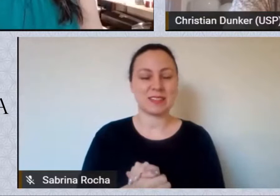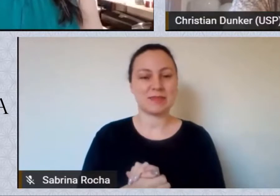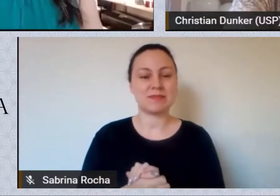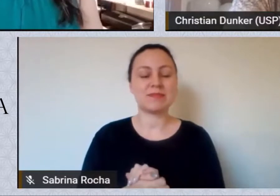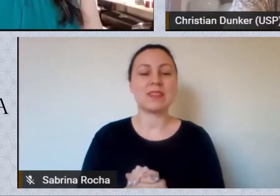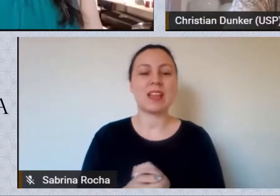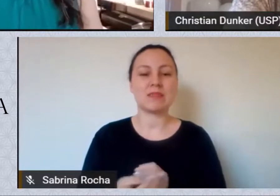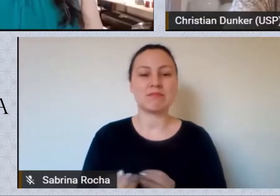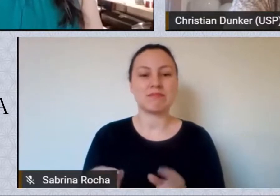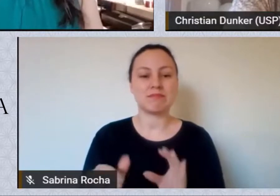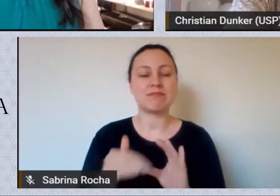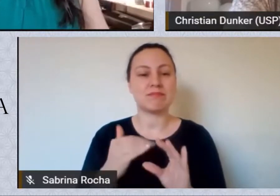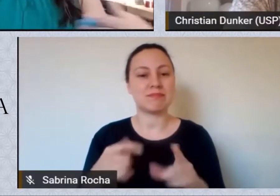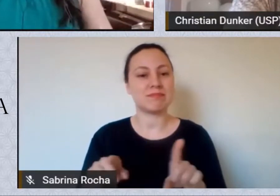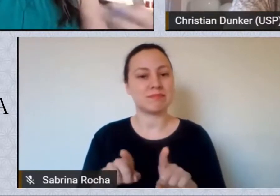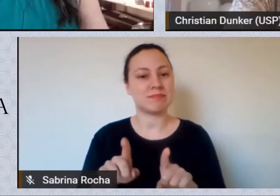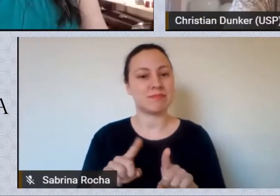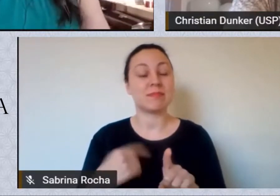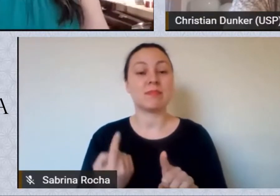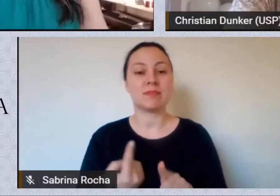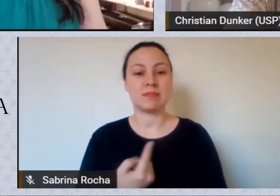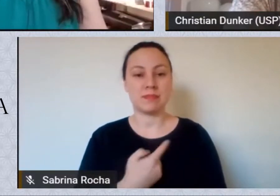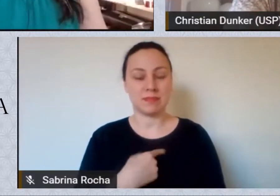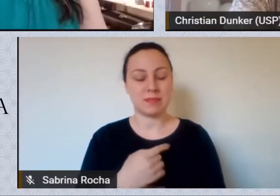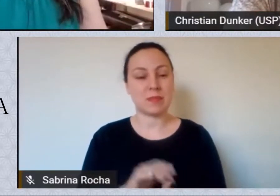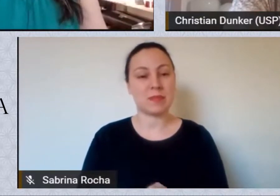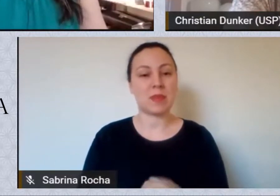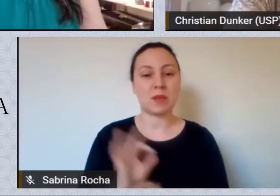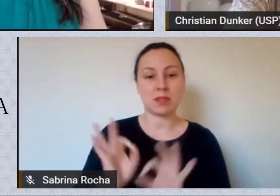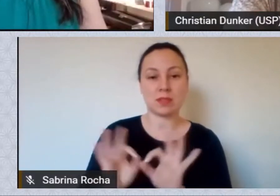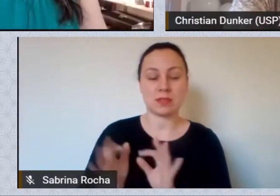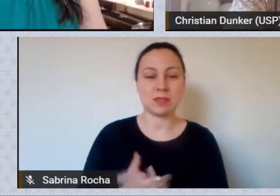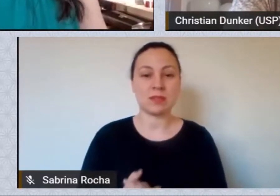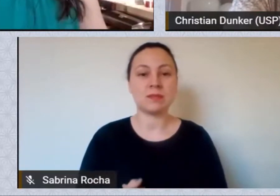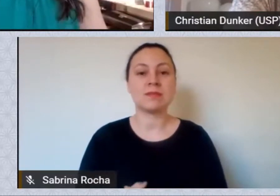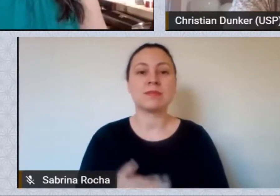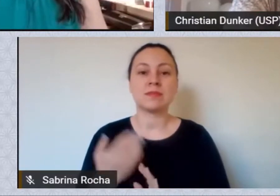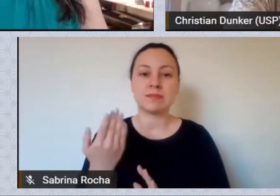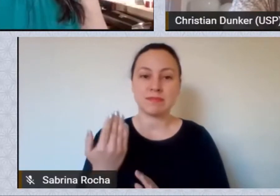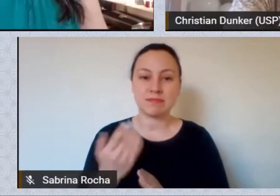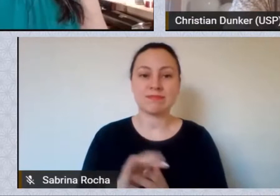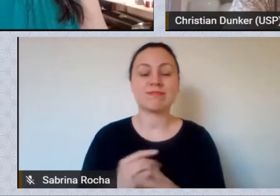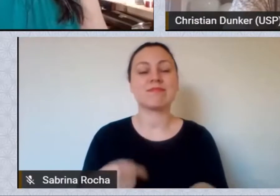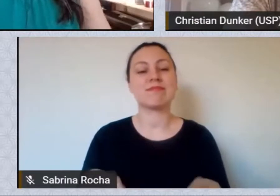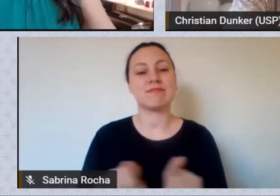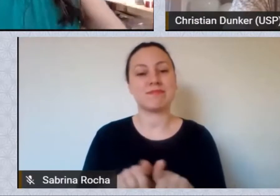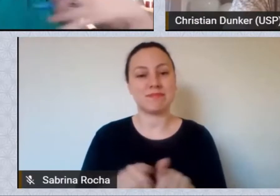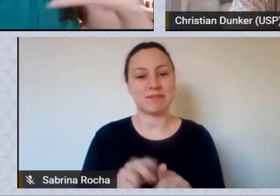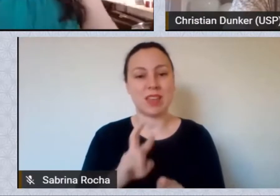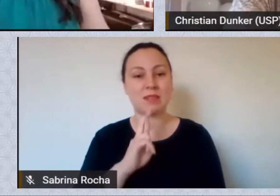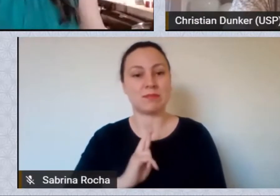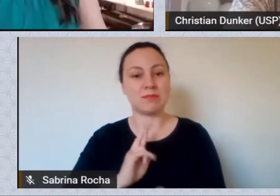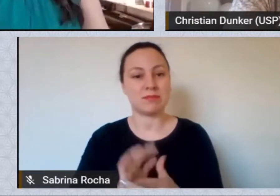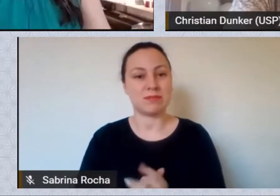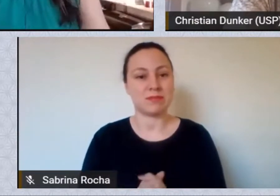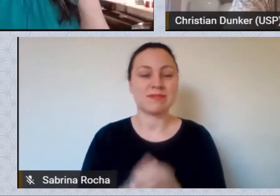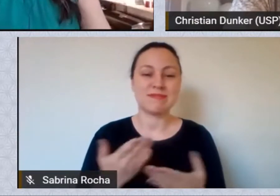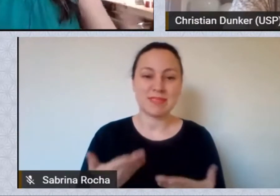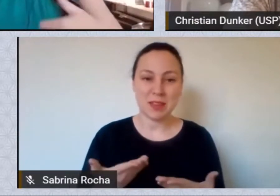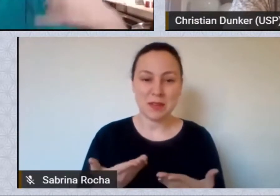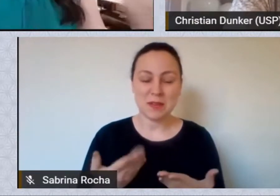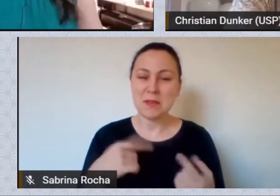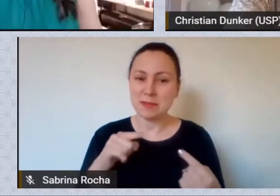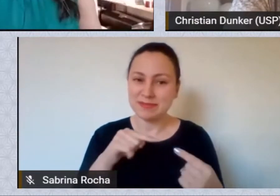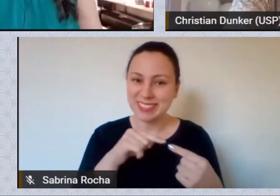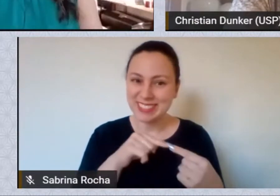para a gente, o Dunker responde as perguntas de vocês também, que fazem parte do terceiro bloco dessa nossa conversa. Afinal, esse é o nosso